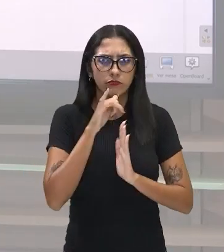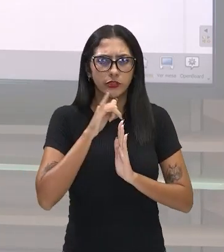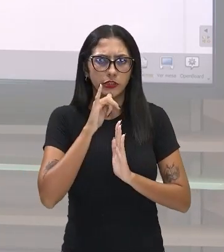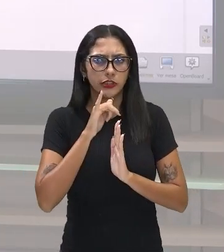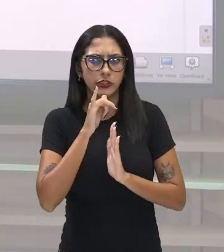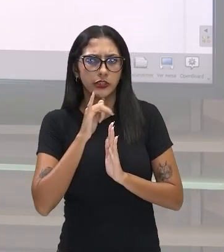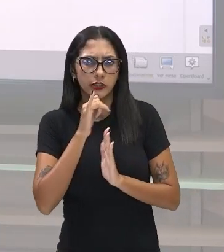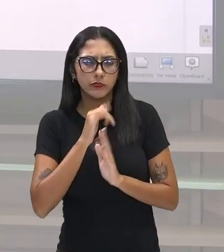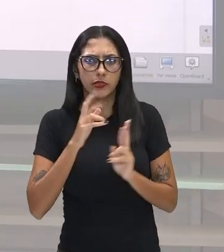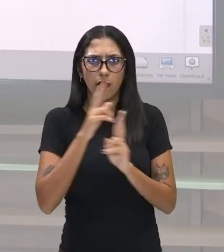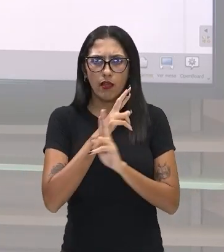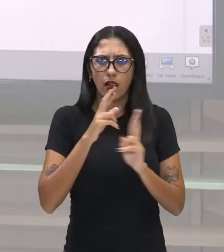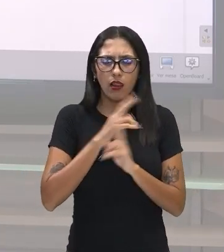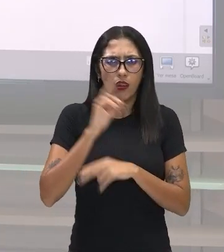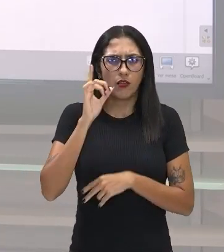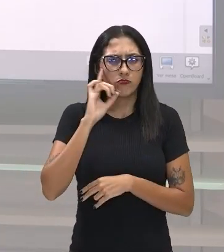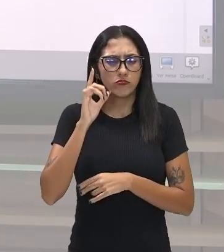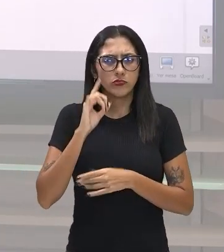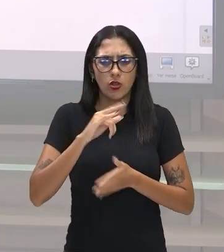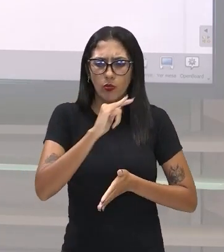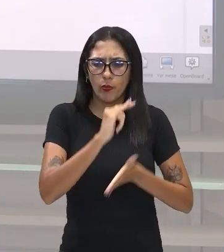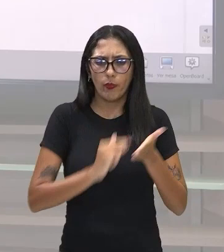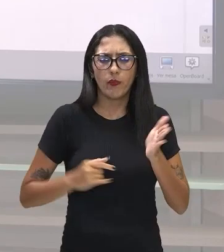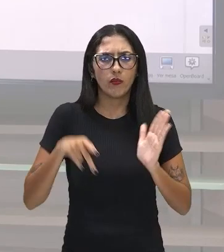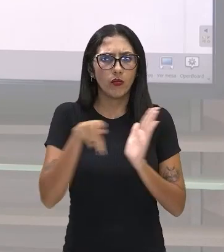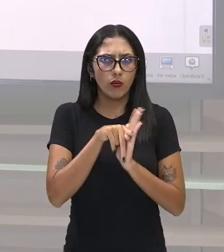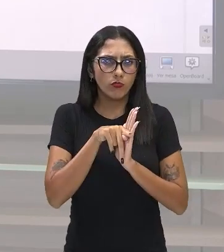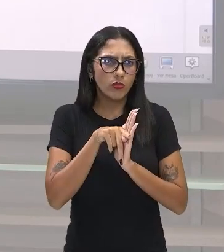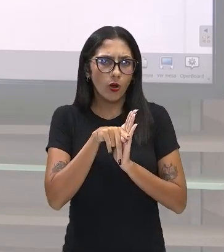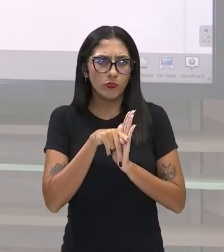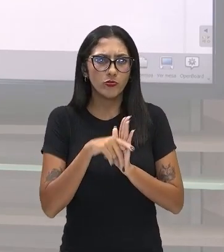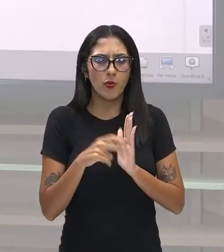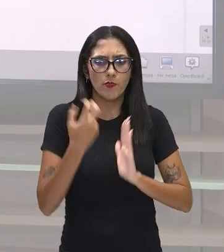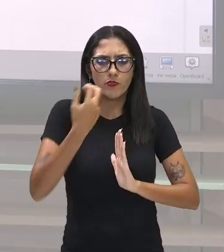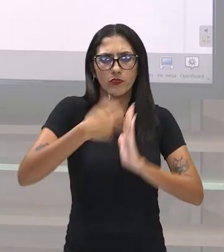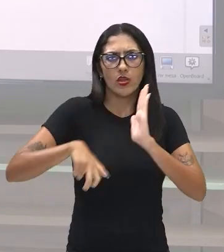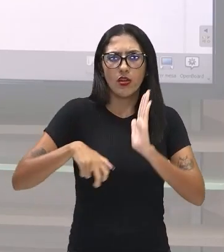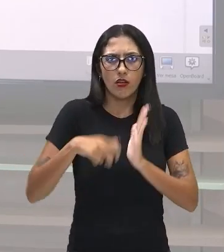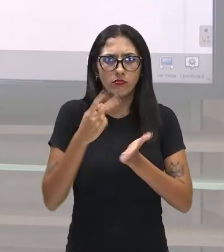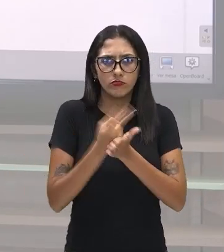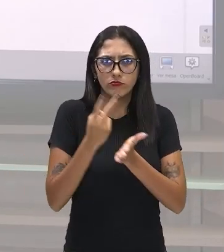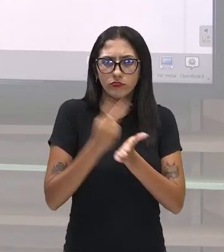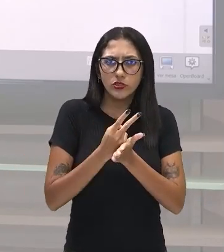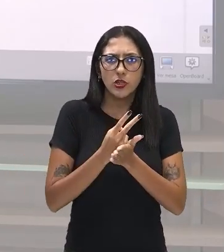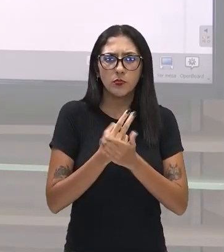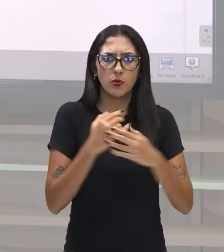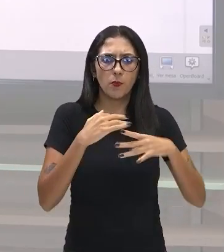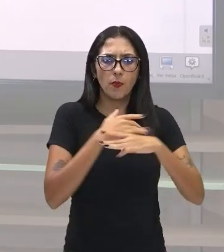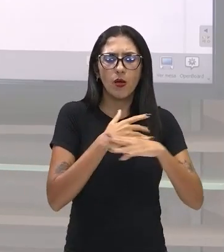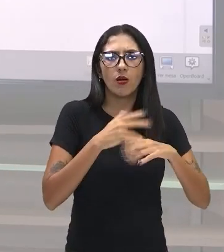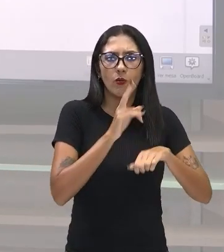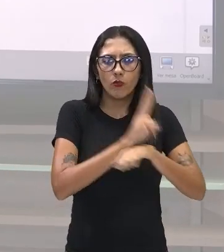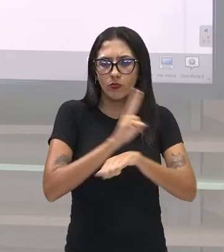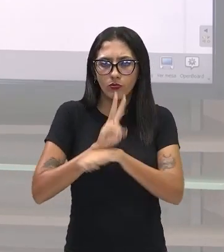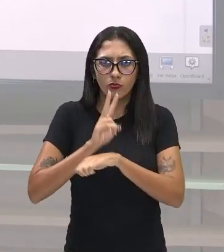família paga, a sua mãe paga, que eu como trabalhadora pago, que todos nós pagamos e